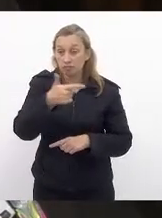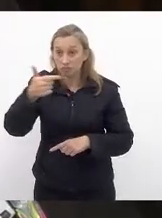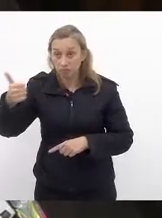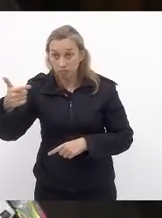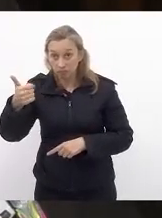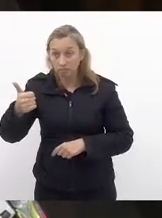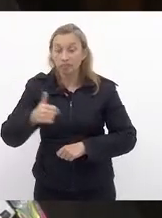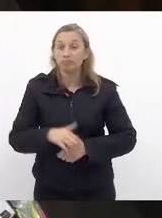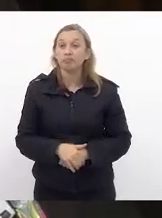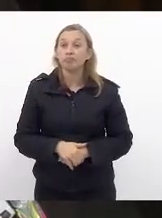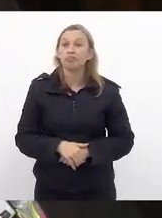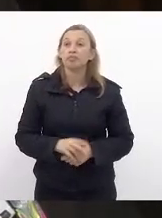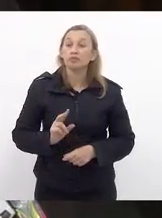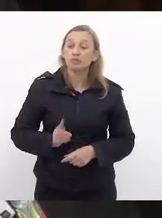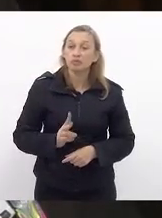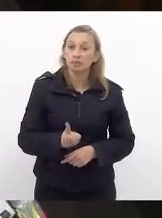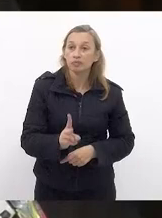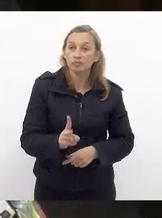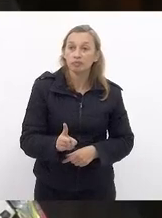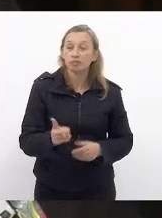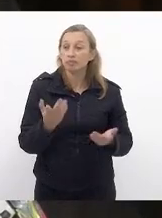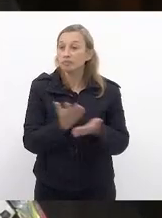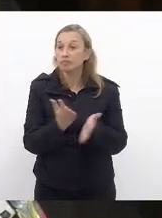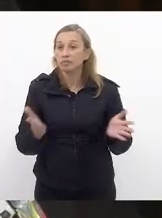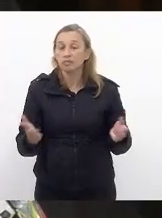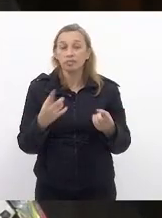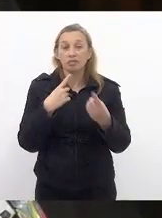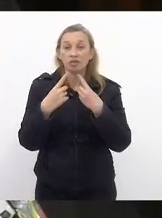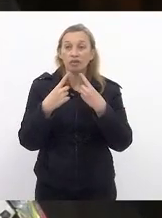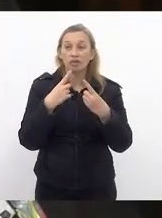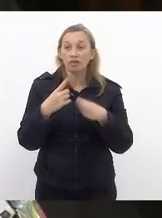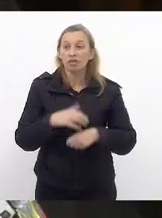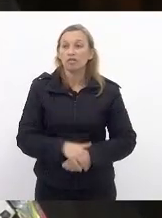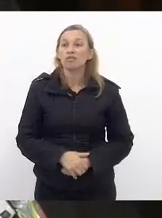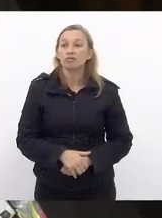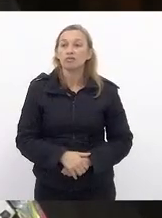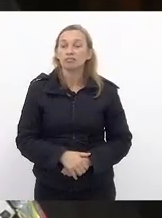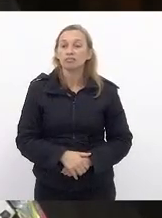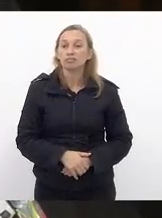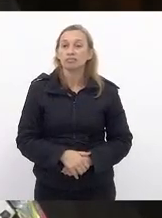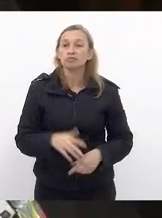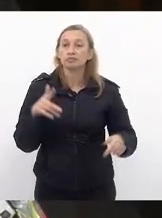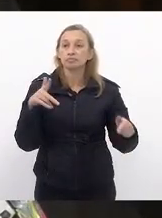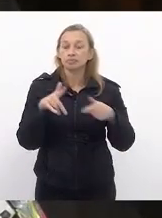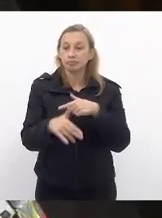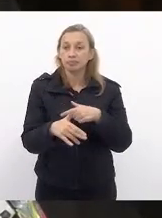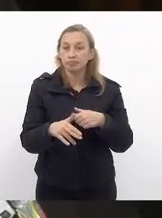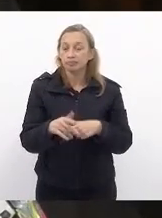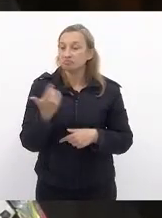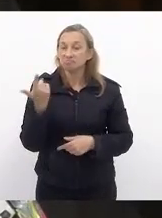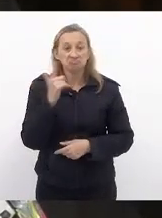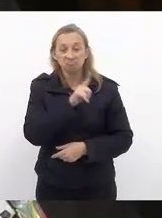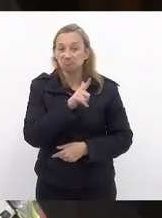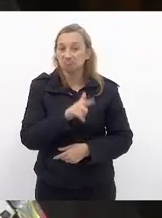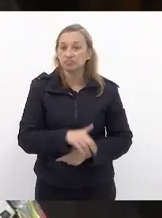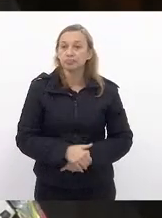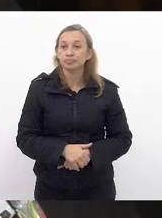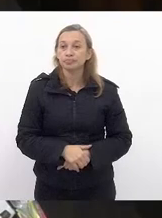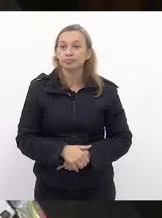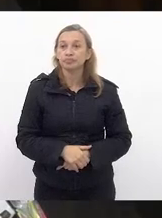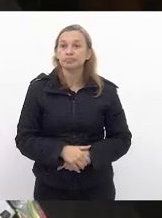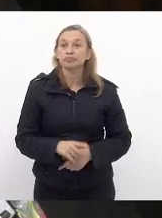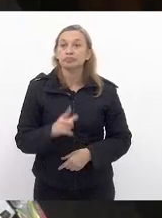2022 e vamos acabar com esse discurso demagógico tentaram nos atrapalhar e não conseguiram e